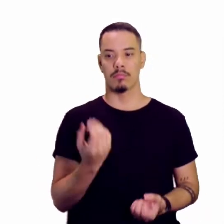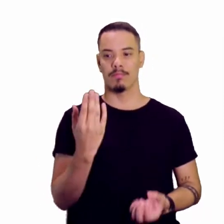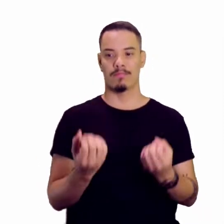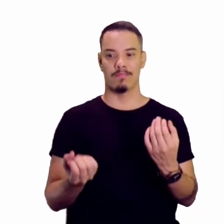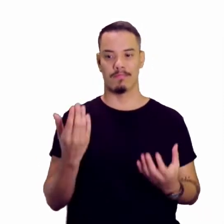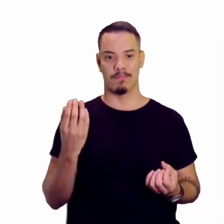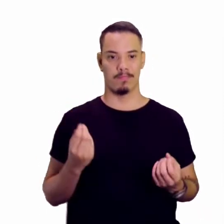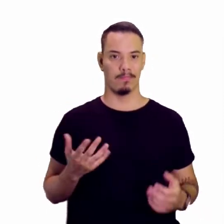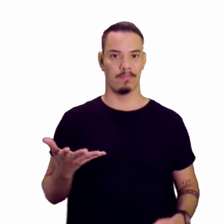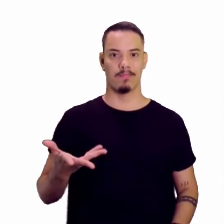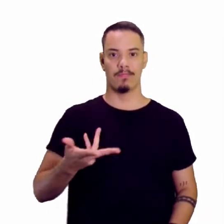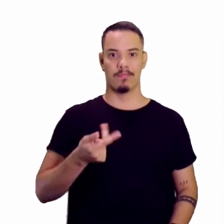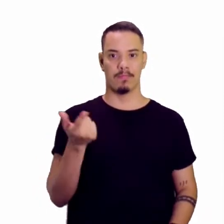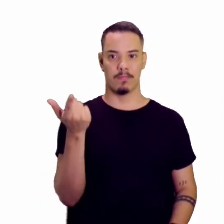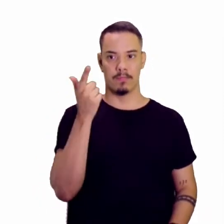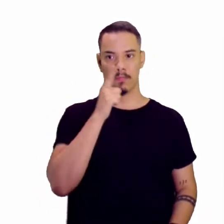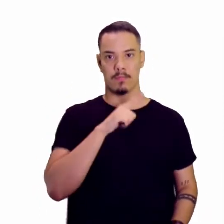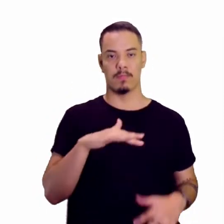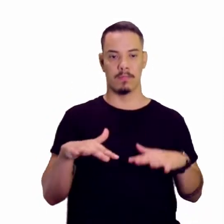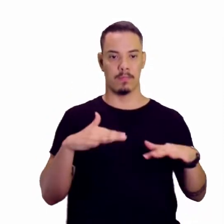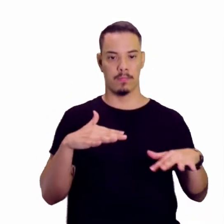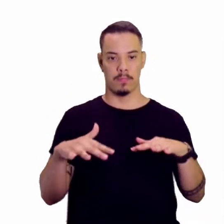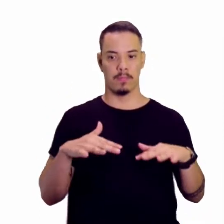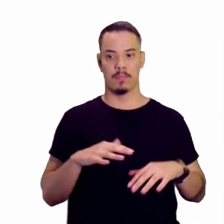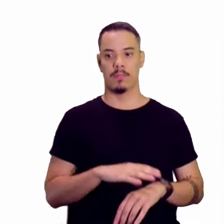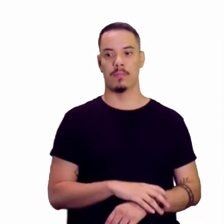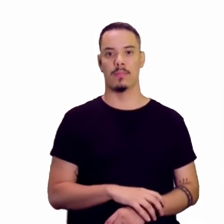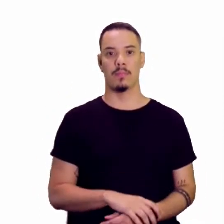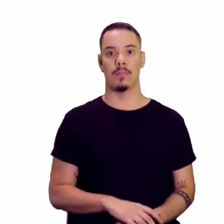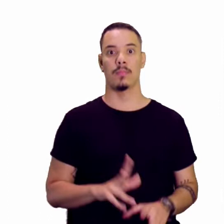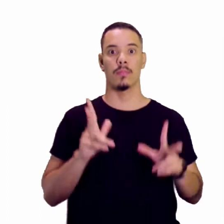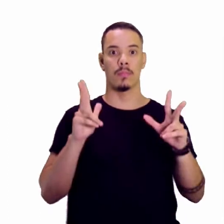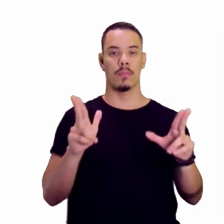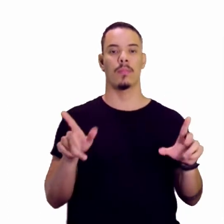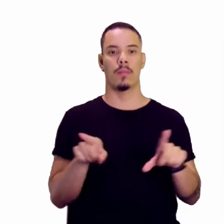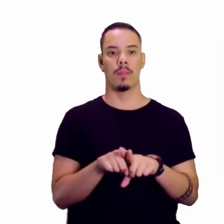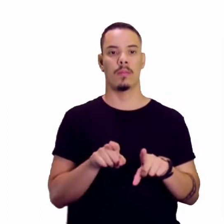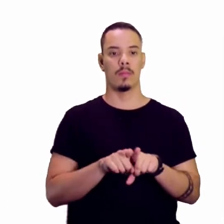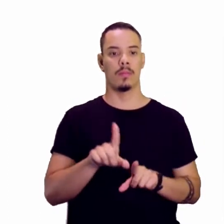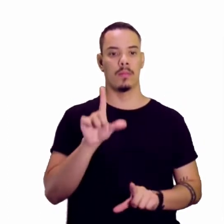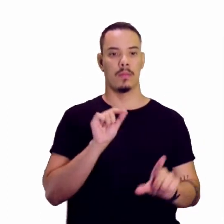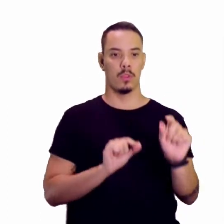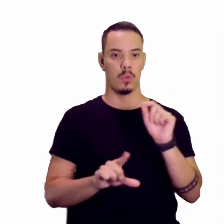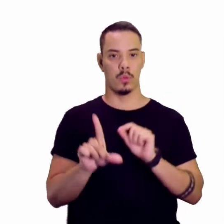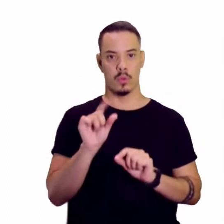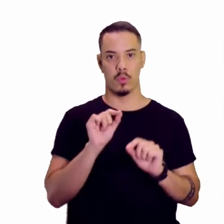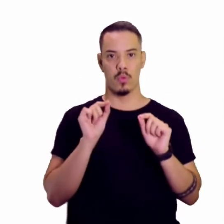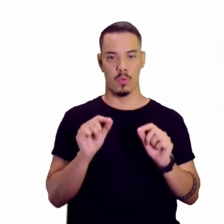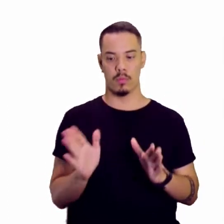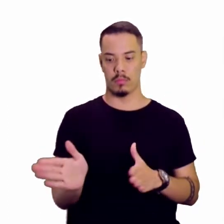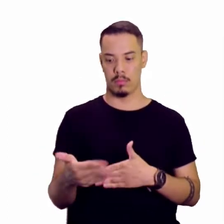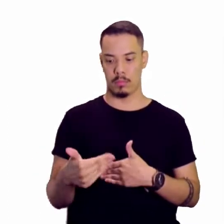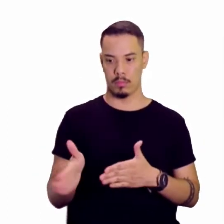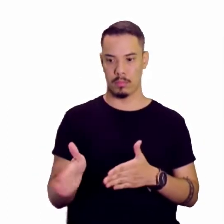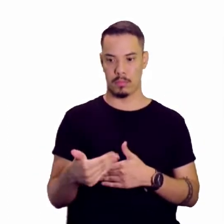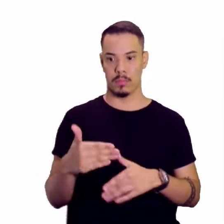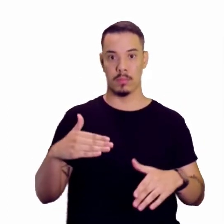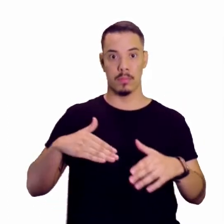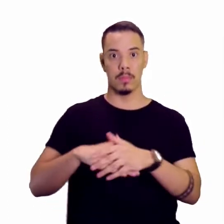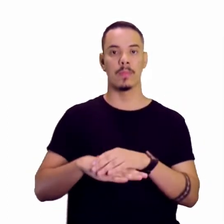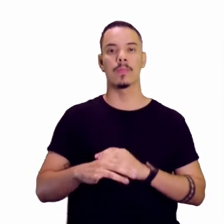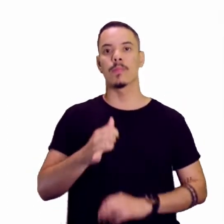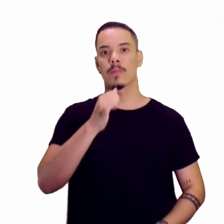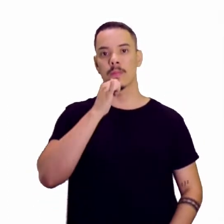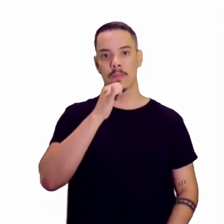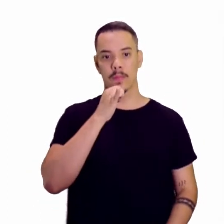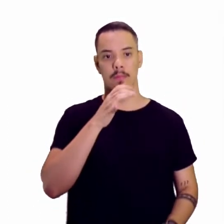alterações apreciáveis em seu movimento. Exato. É que nem pegar uma... Você pega uma caixa de sapato, por exemplo.